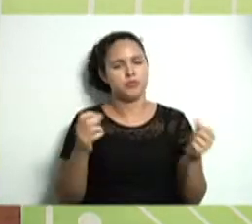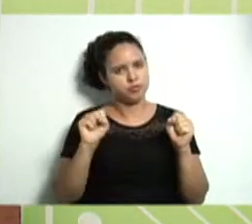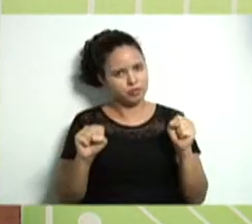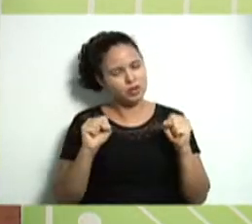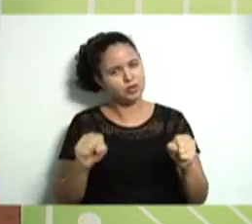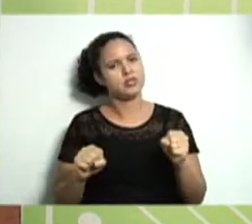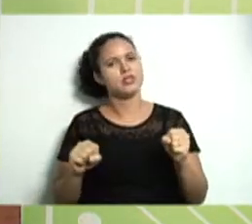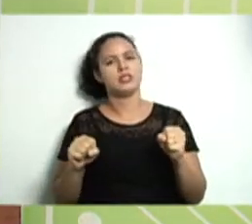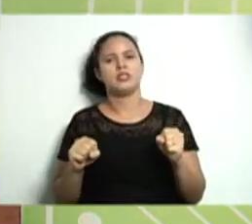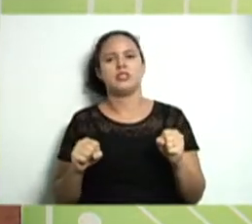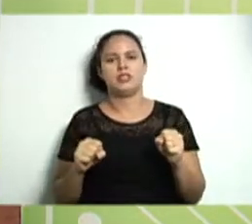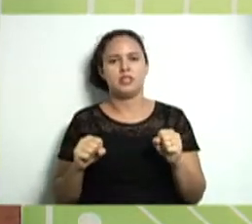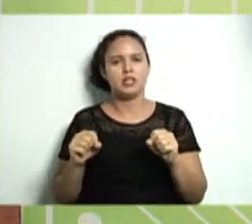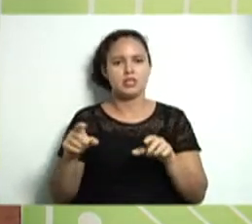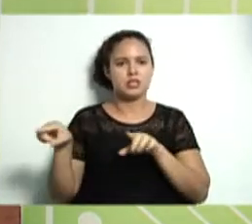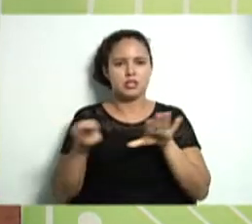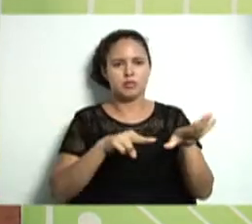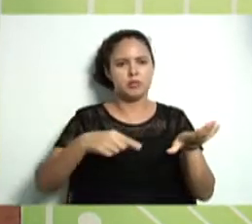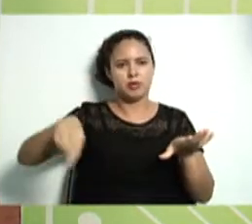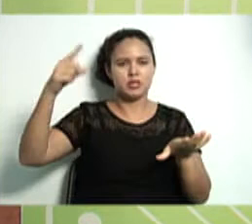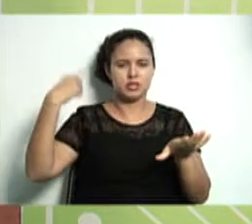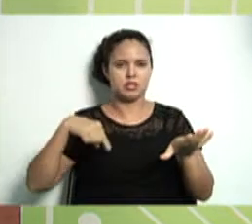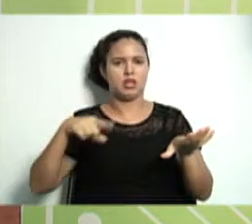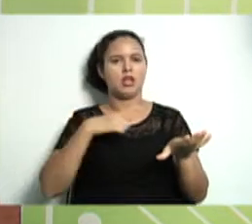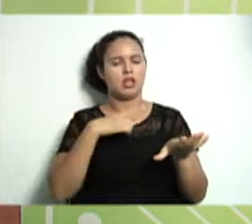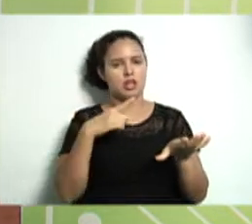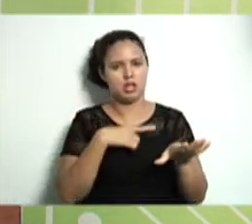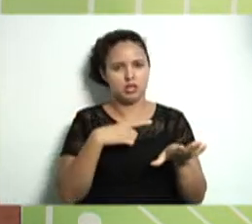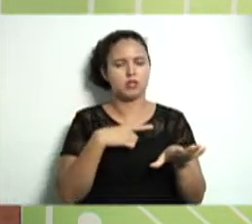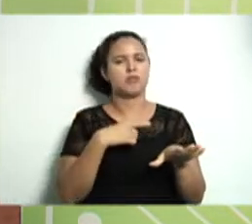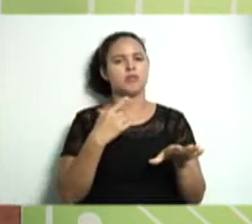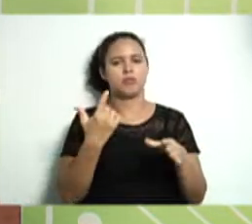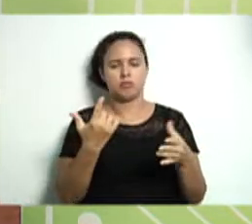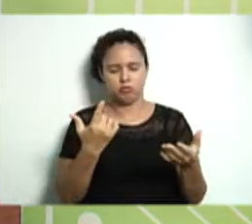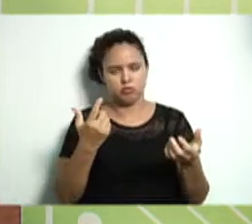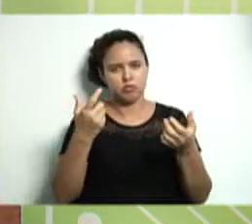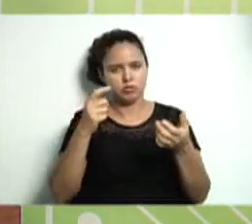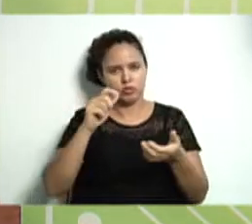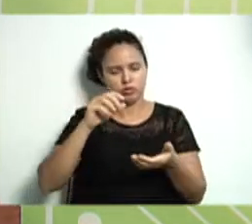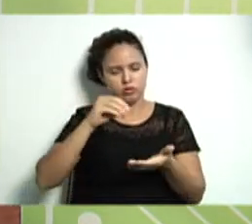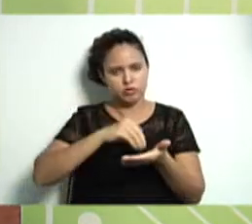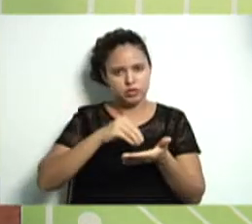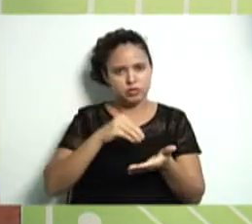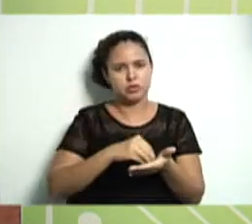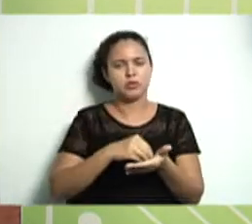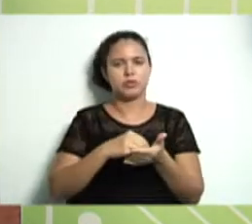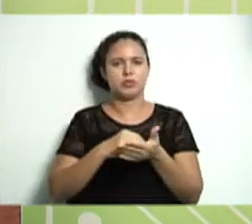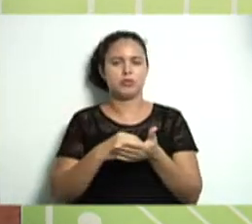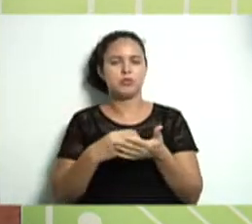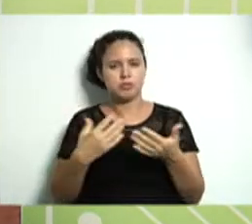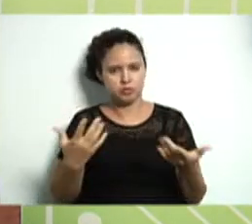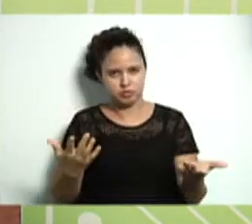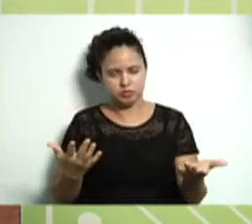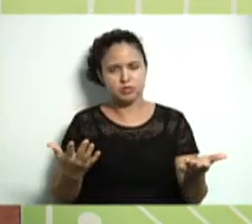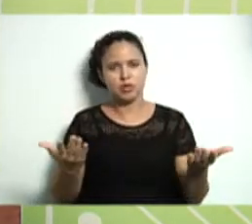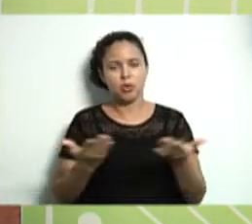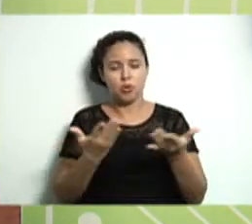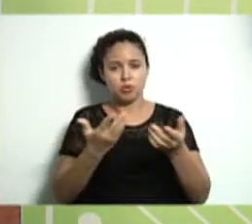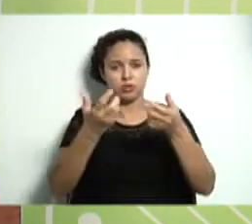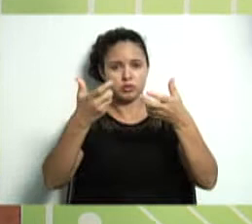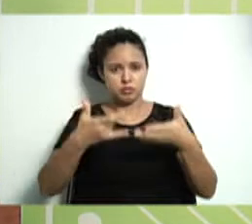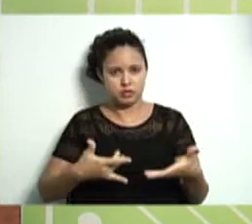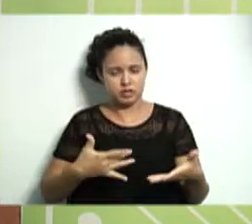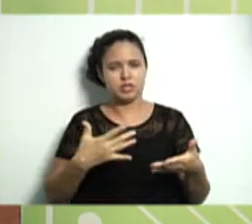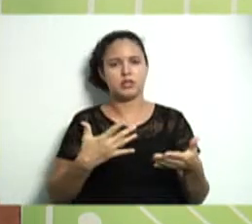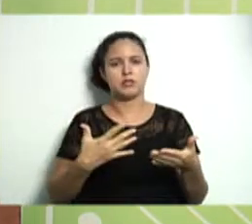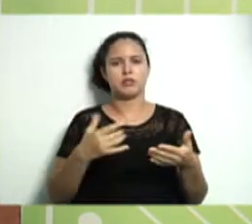que na última aula, apesar do tempo difícil e dos meios tecnológicos não estarem ajudando muito,